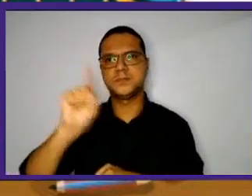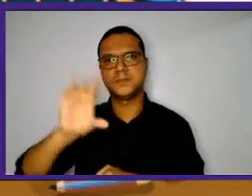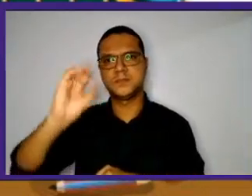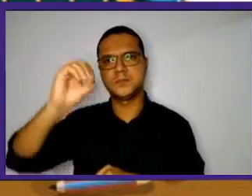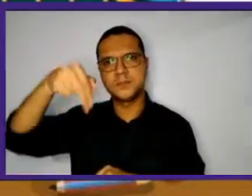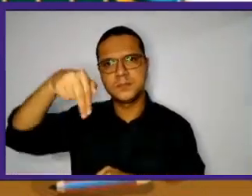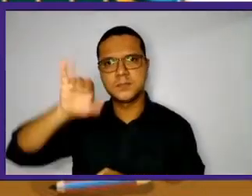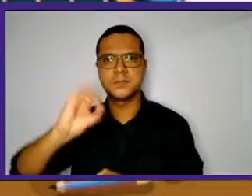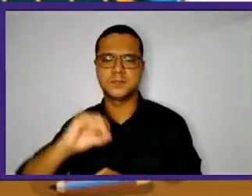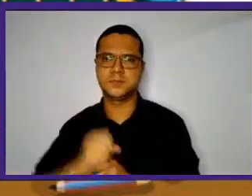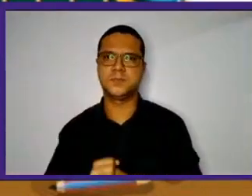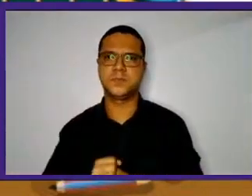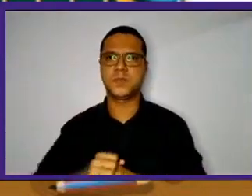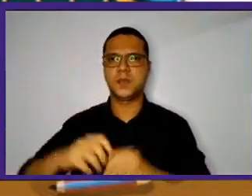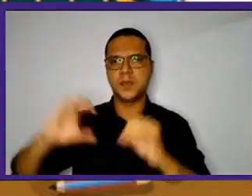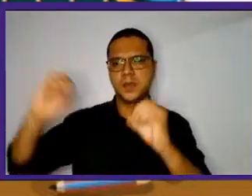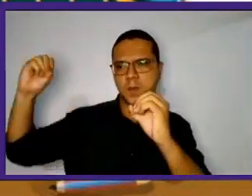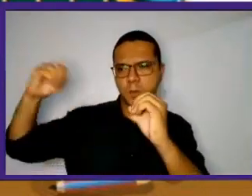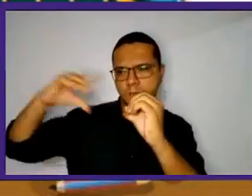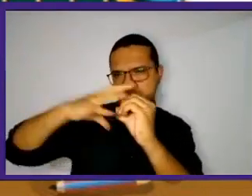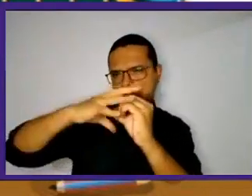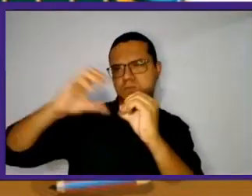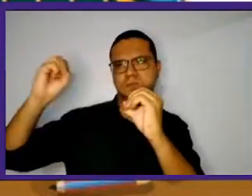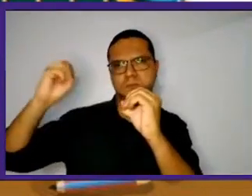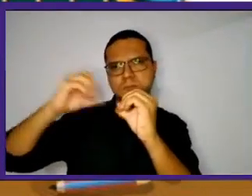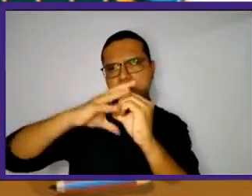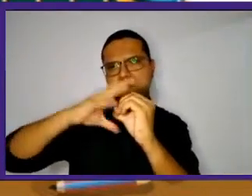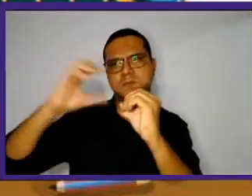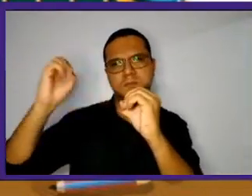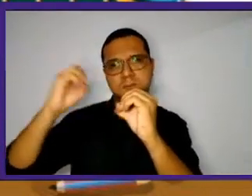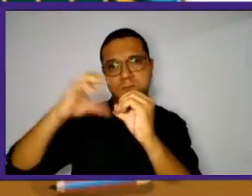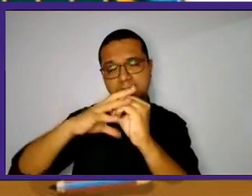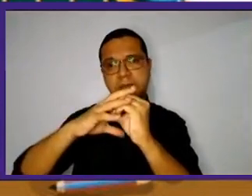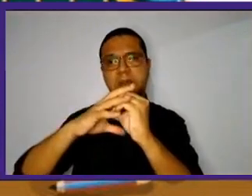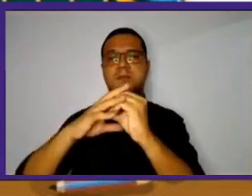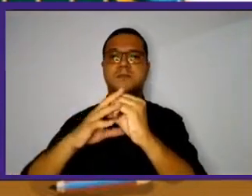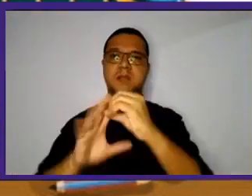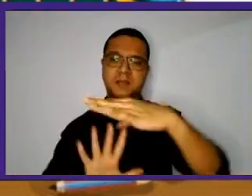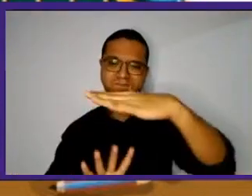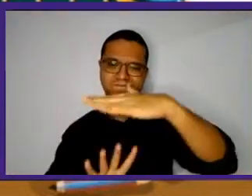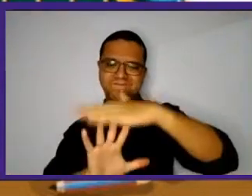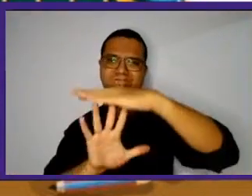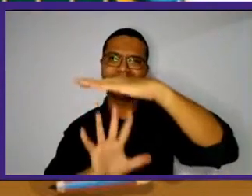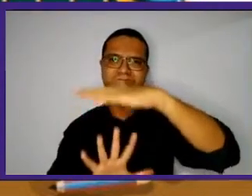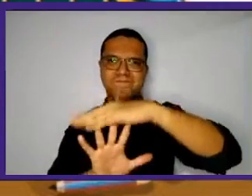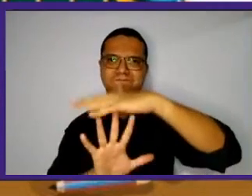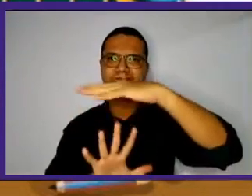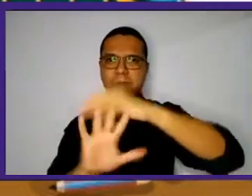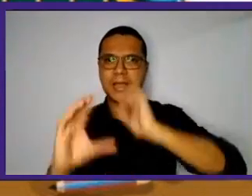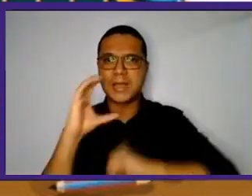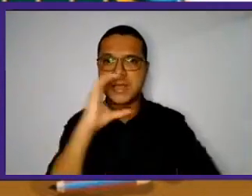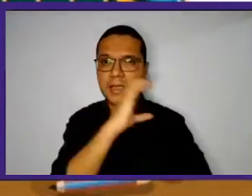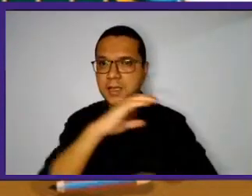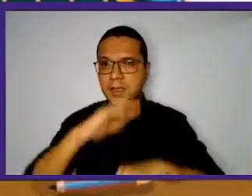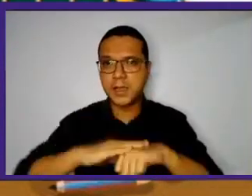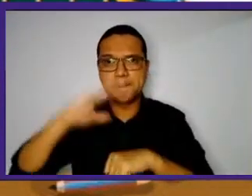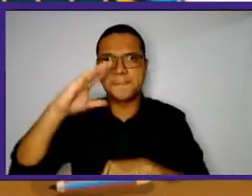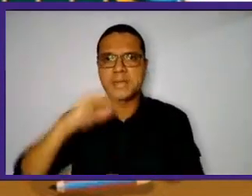mais calor e ficando mais tempo. E daí a Terra vai ficando mais quente.